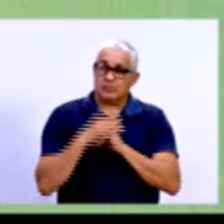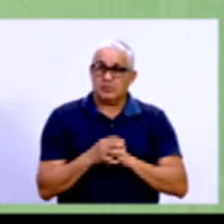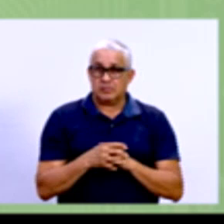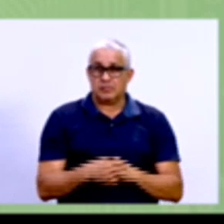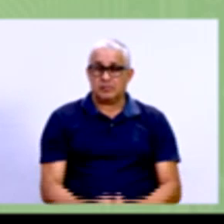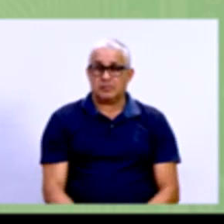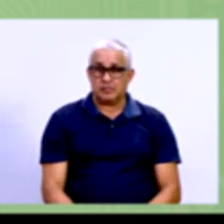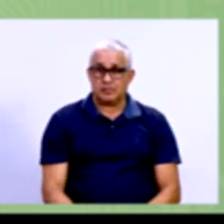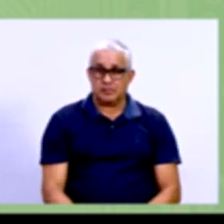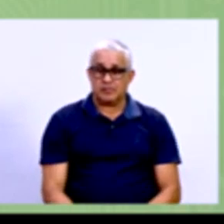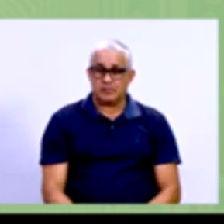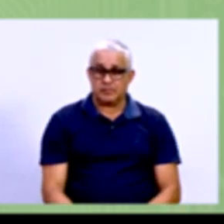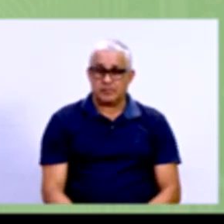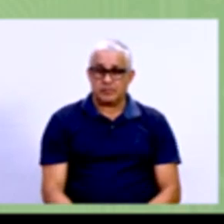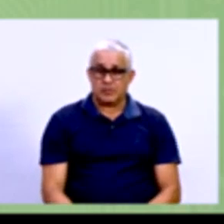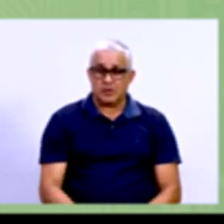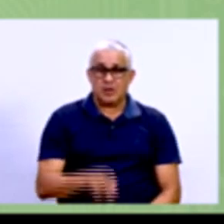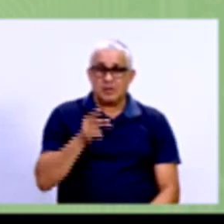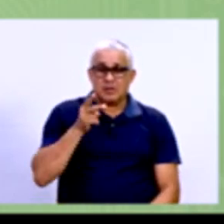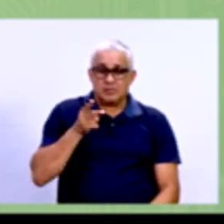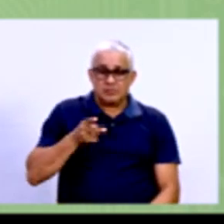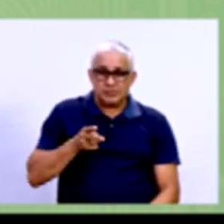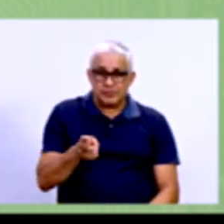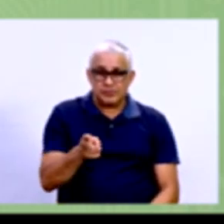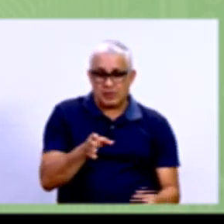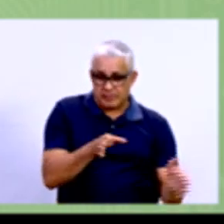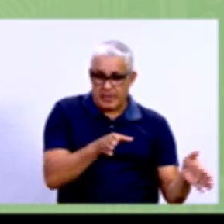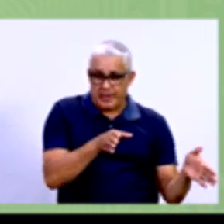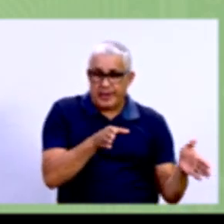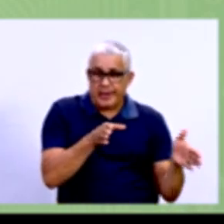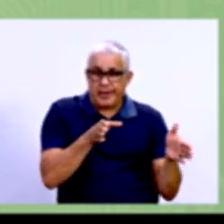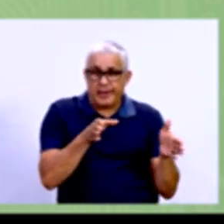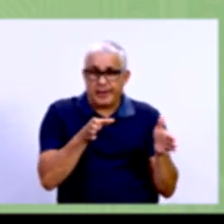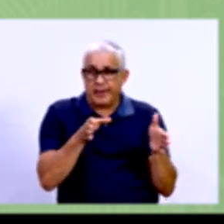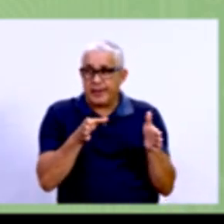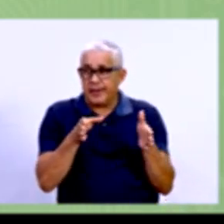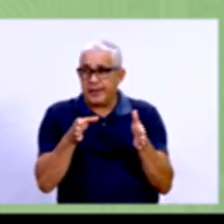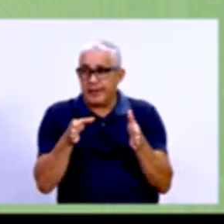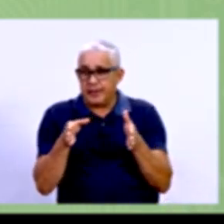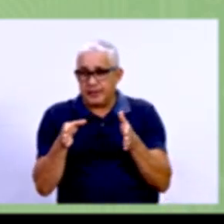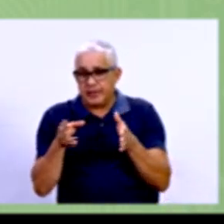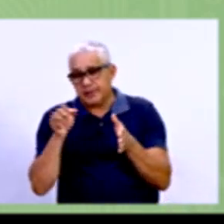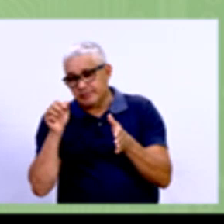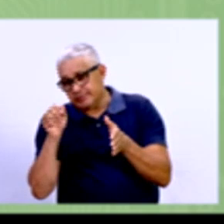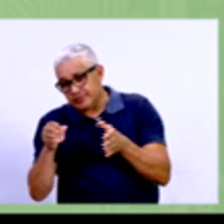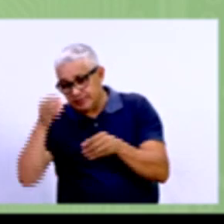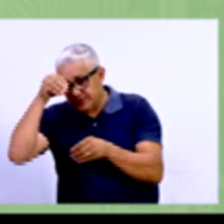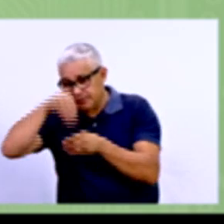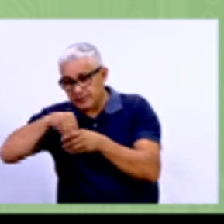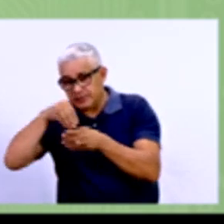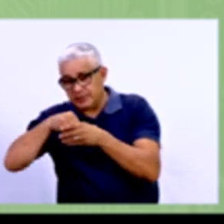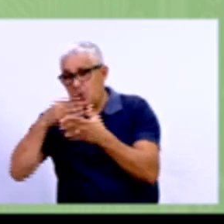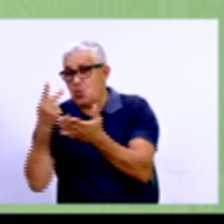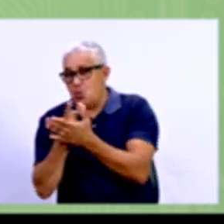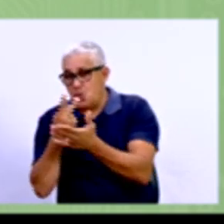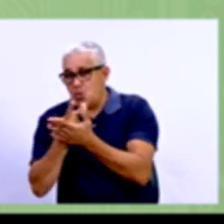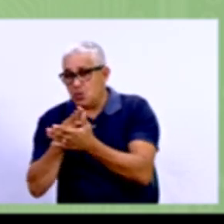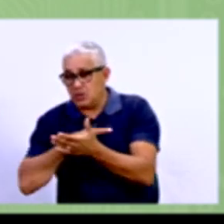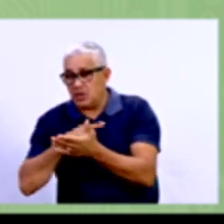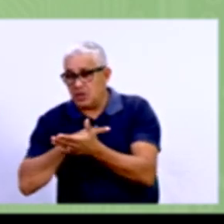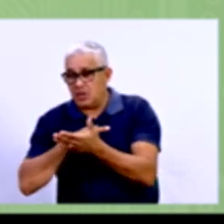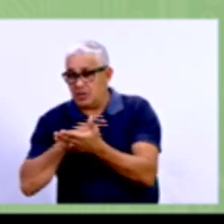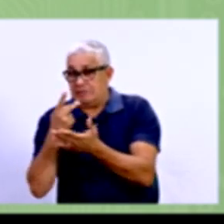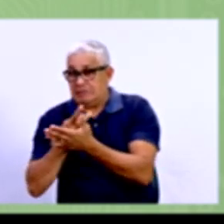não adianta vocês continuarem nesse processo se dentro da crítica vocês viram que tem